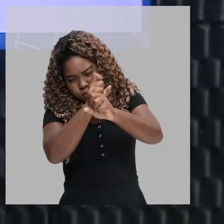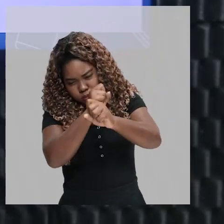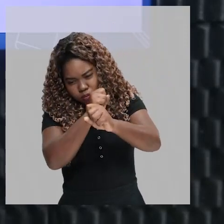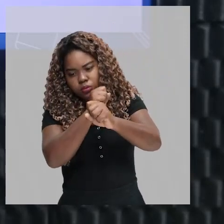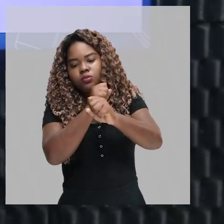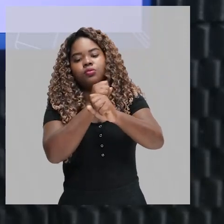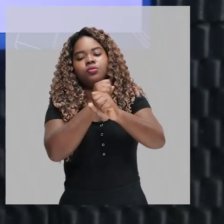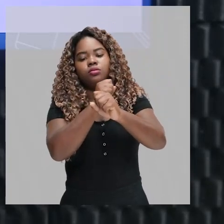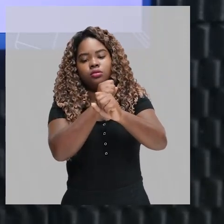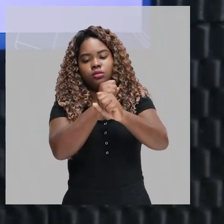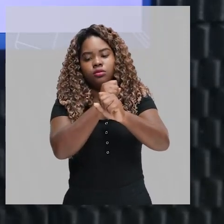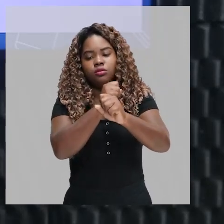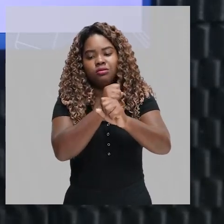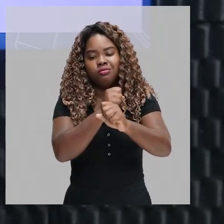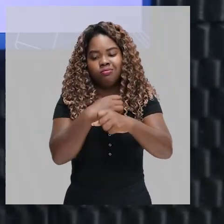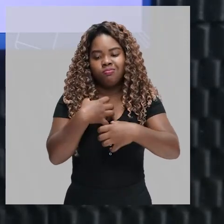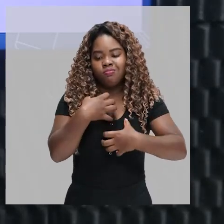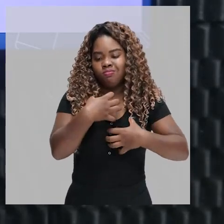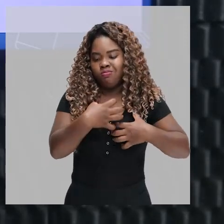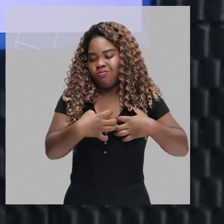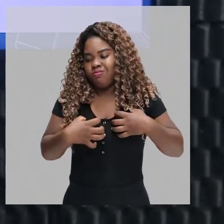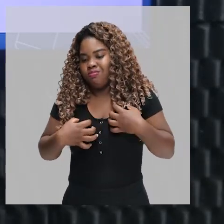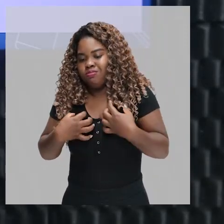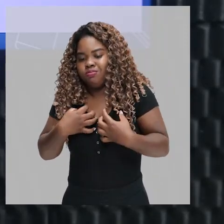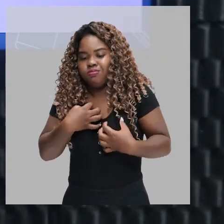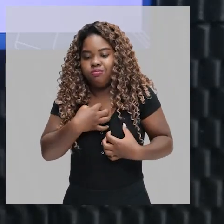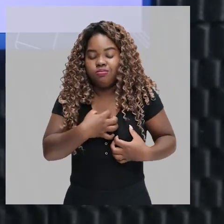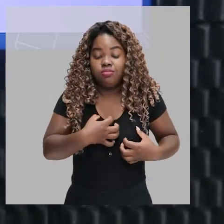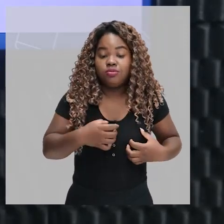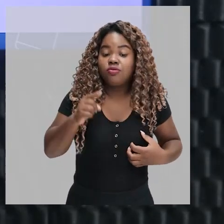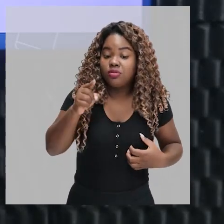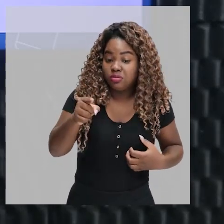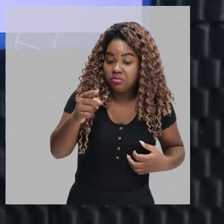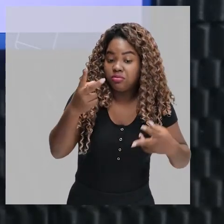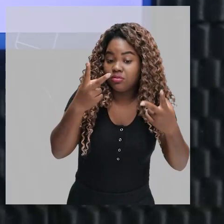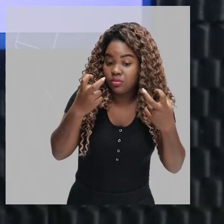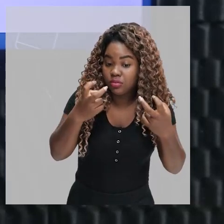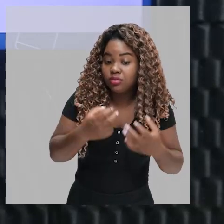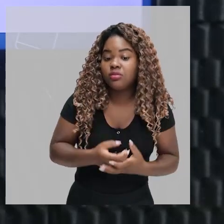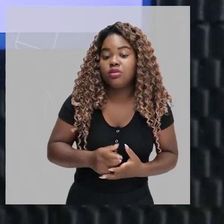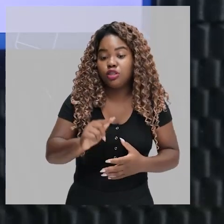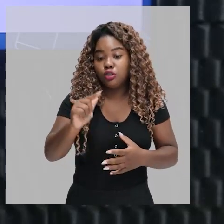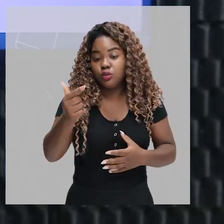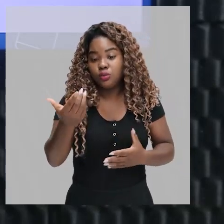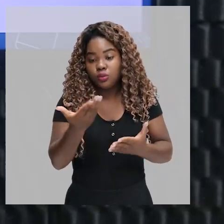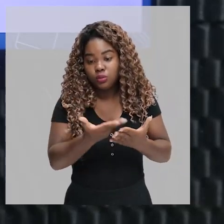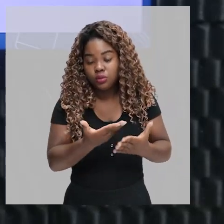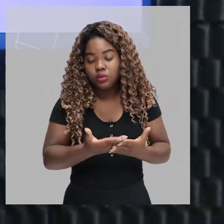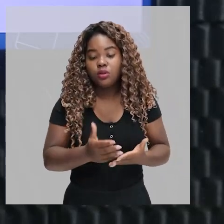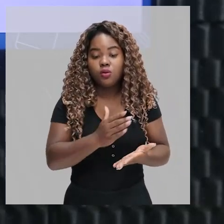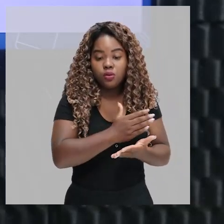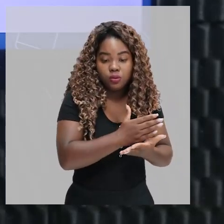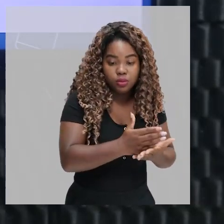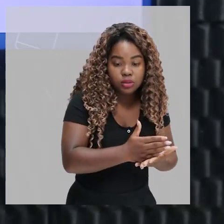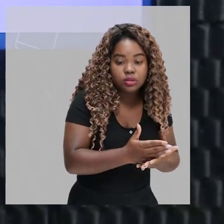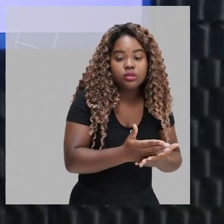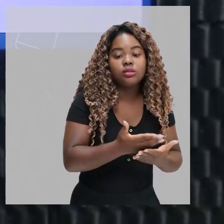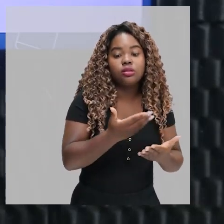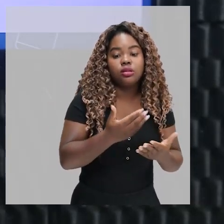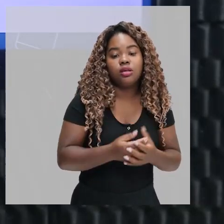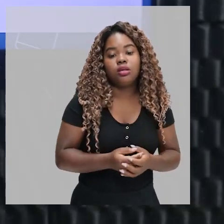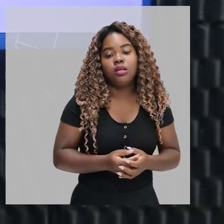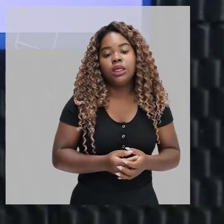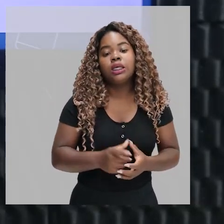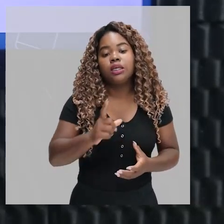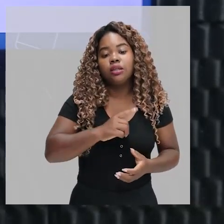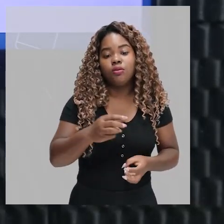pelas amarguras você vai ver isso em aulas futuras né Eu disse no início que o romantismo é marcado